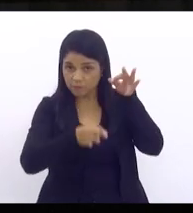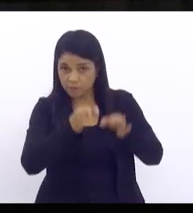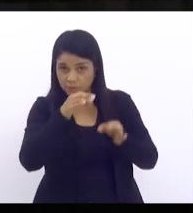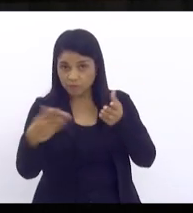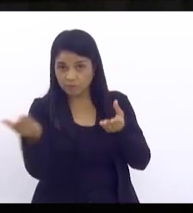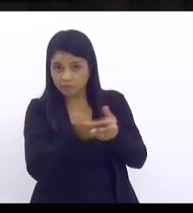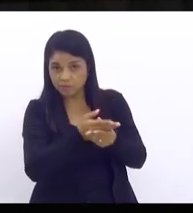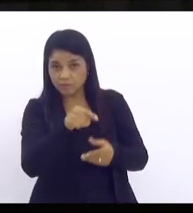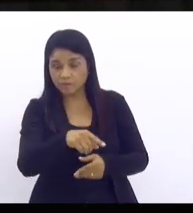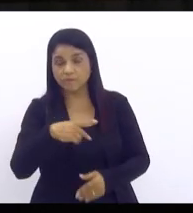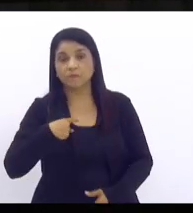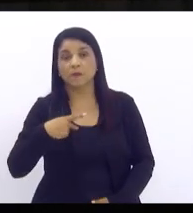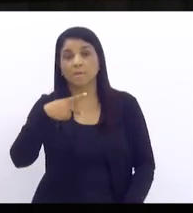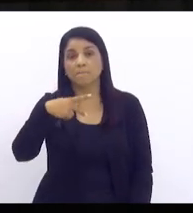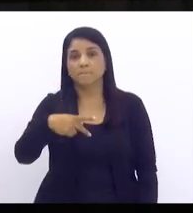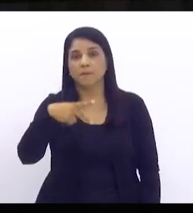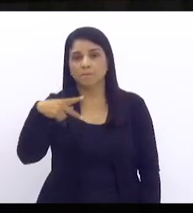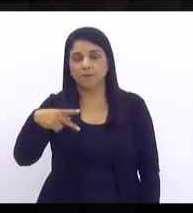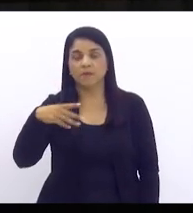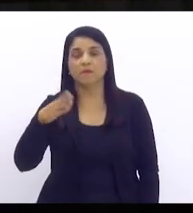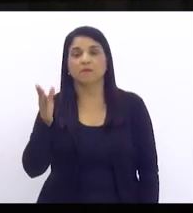processo